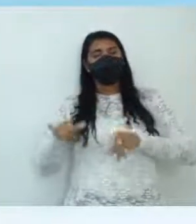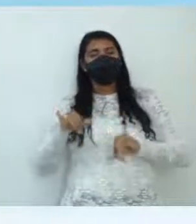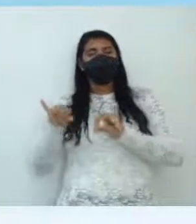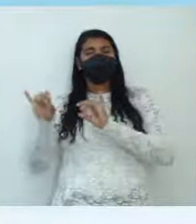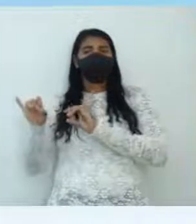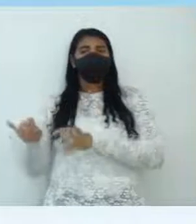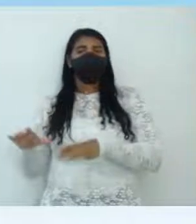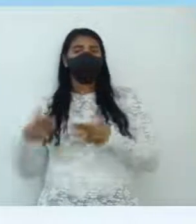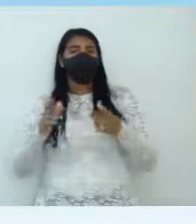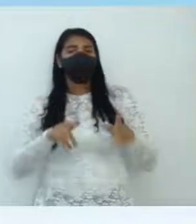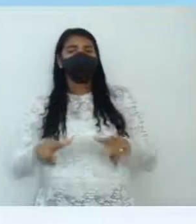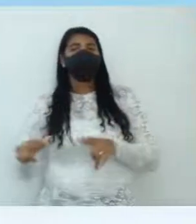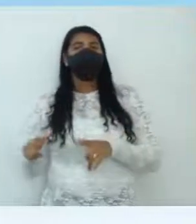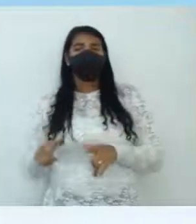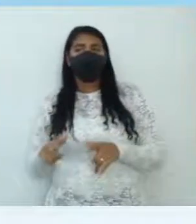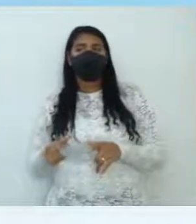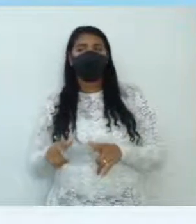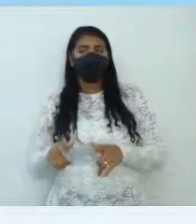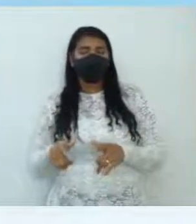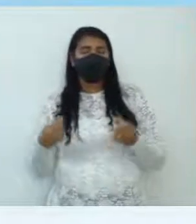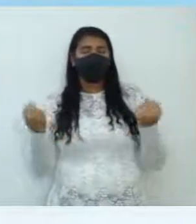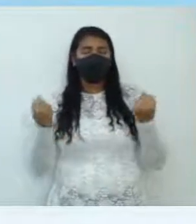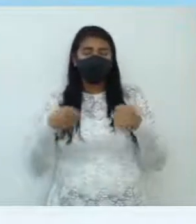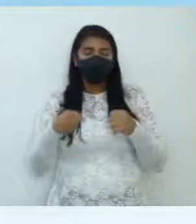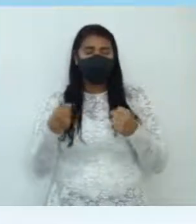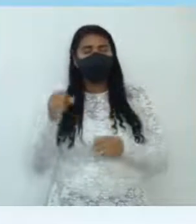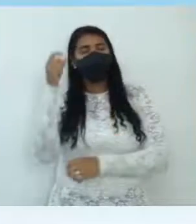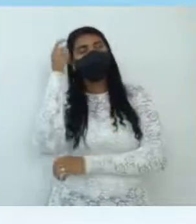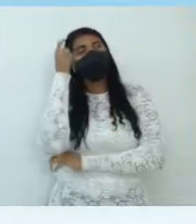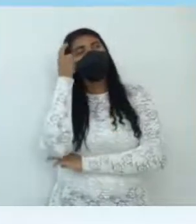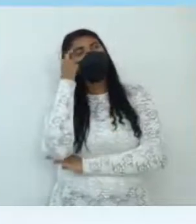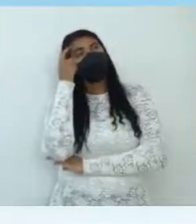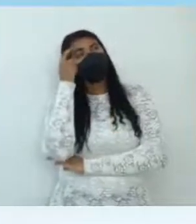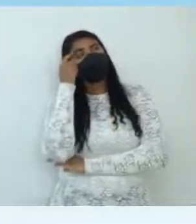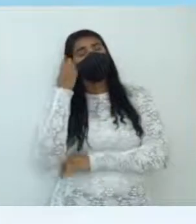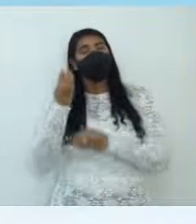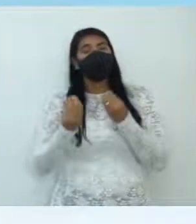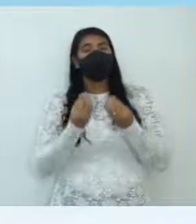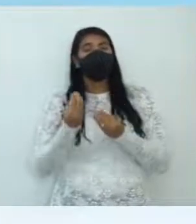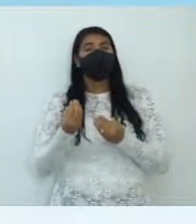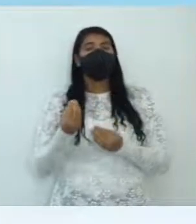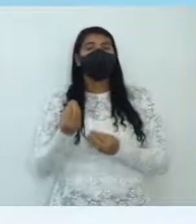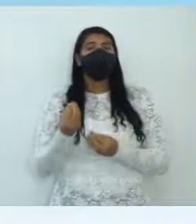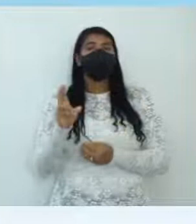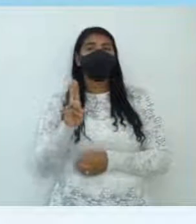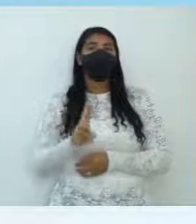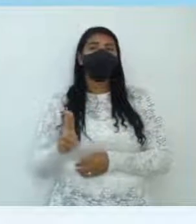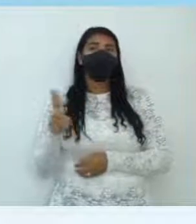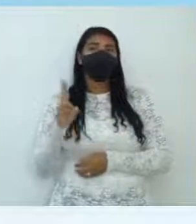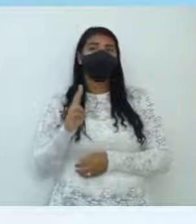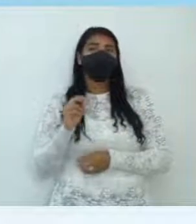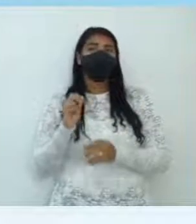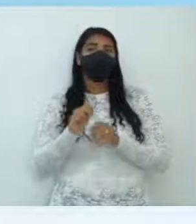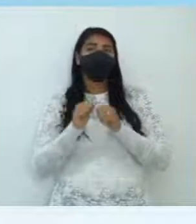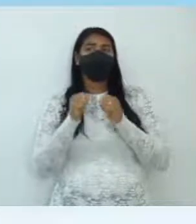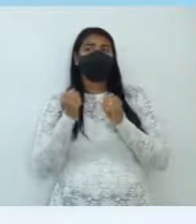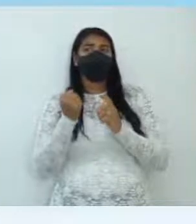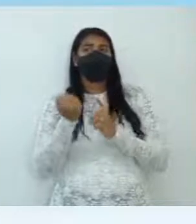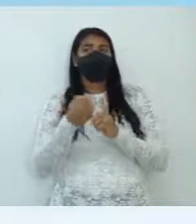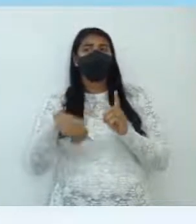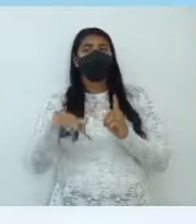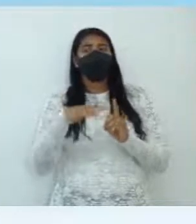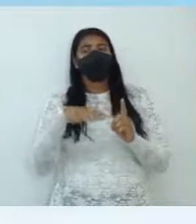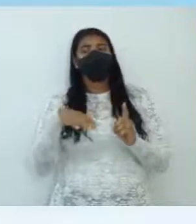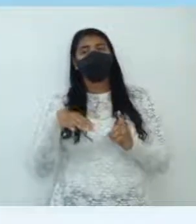Além disso, vai se tornar necessário pensar na utilização sustentável dos